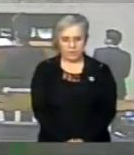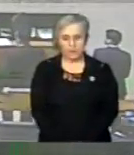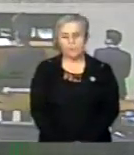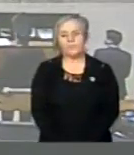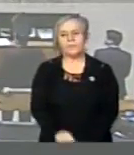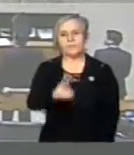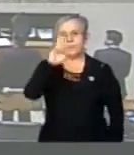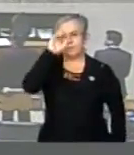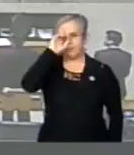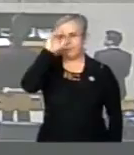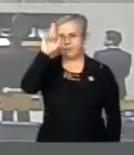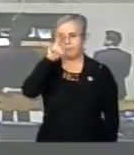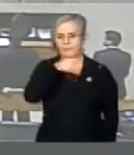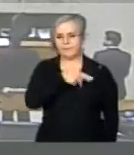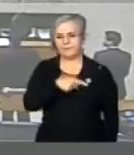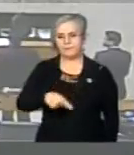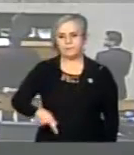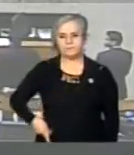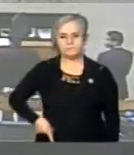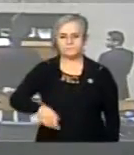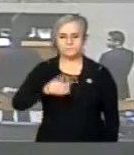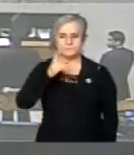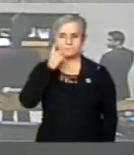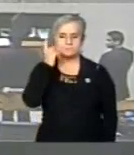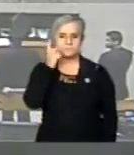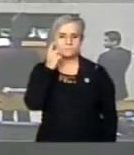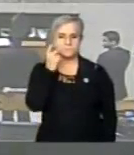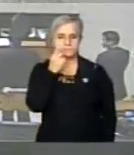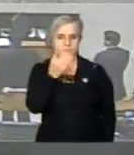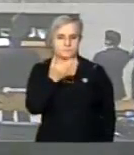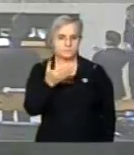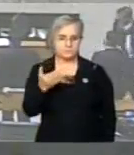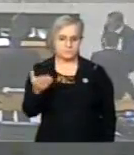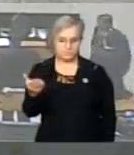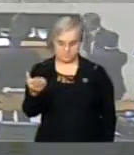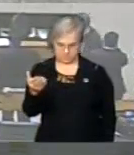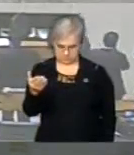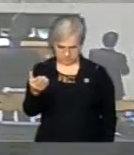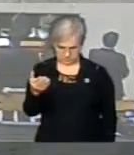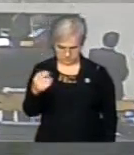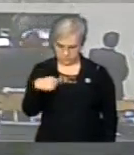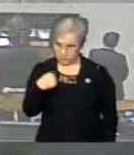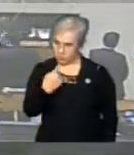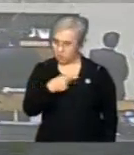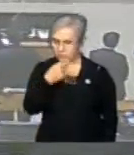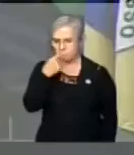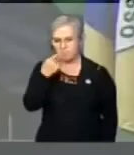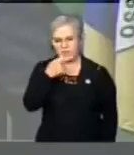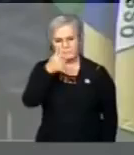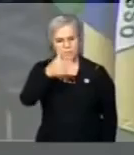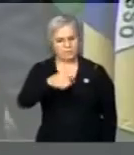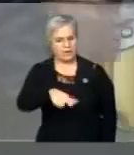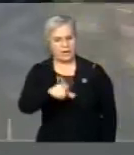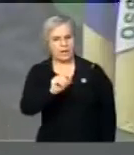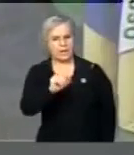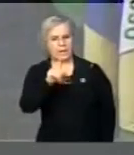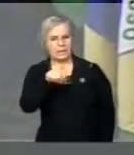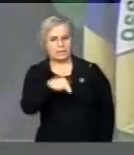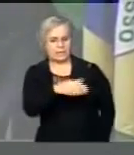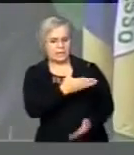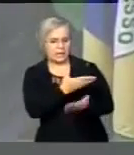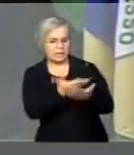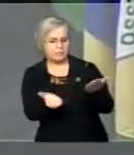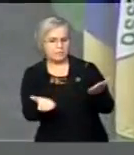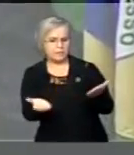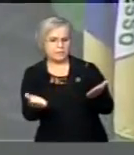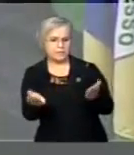Senhor presidente, senhores deputados, nós não vamos entrar nessa retórica de quem perdeu dentro do